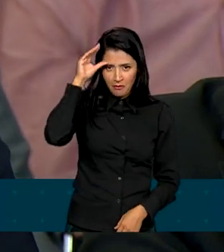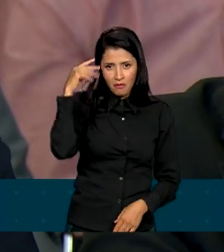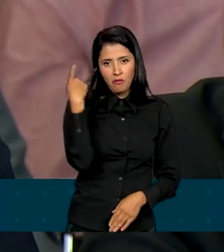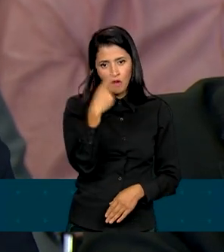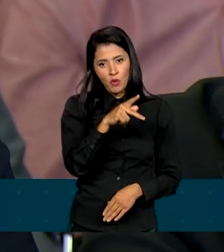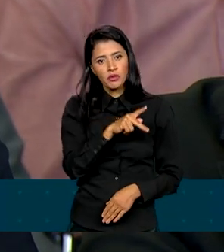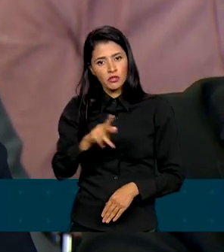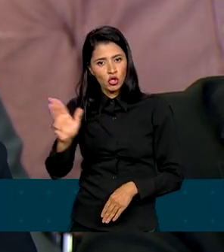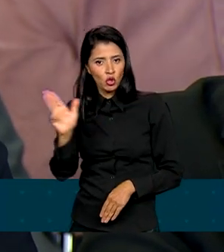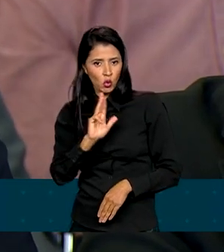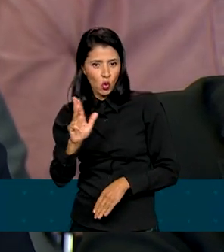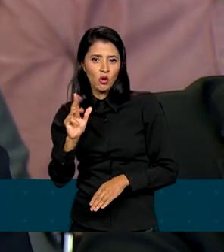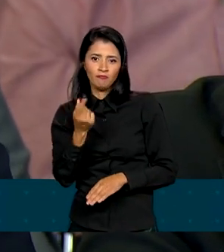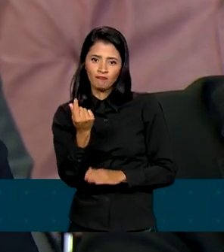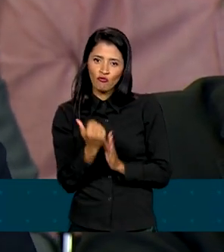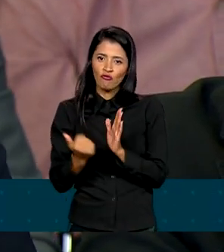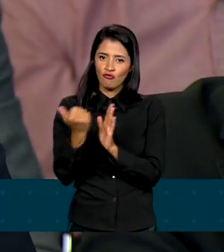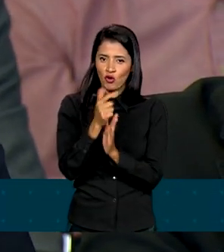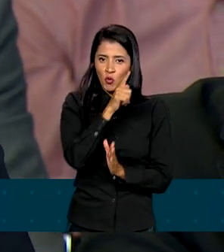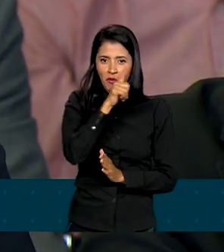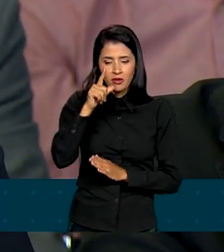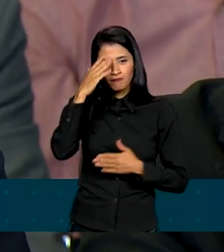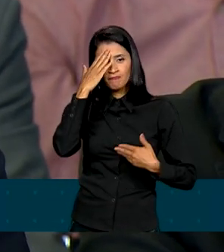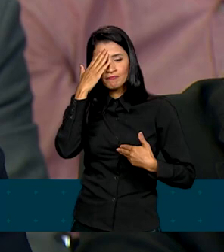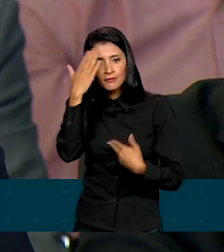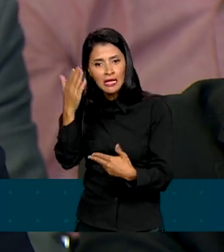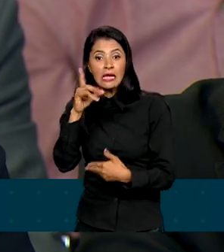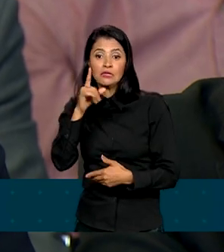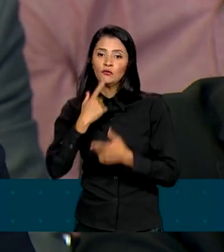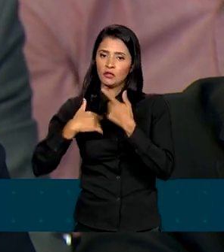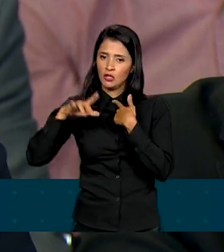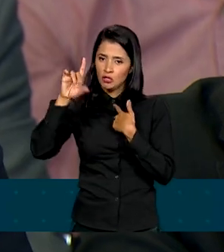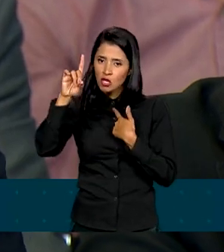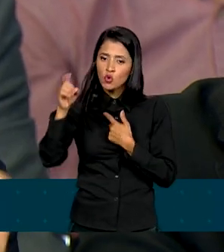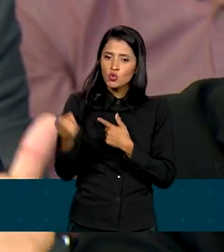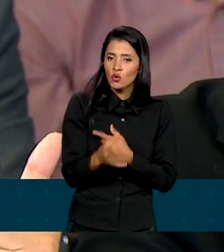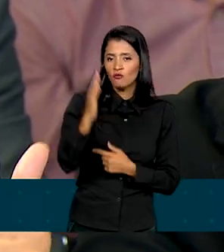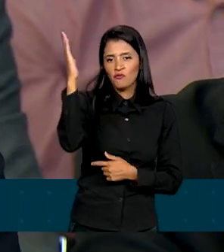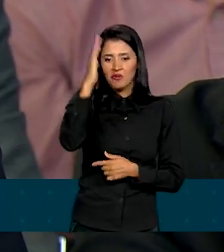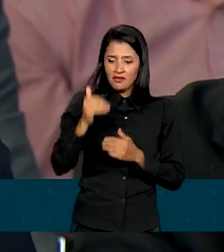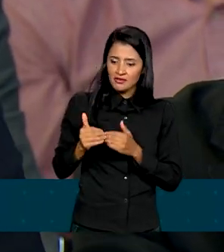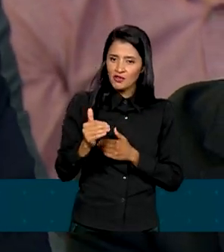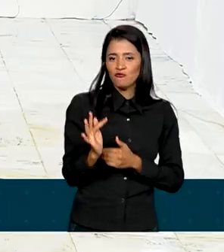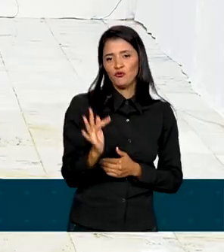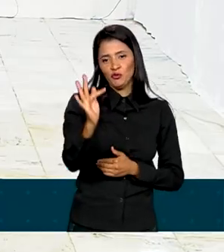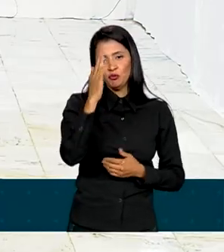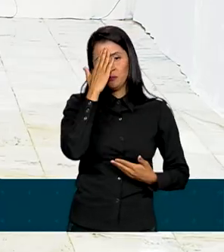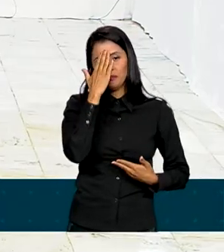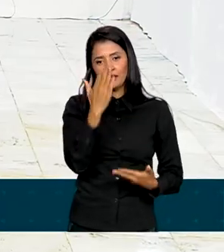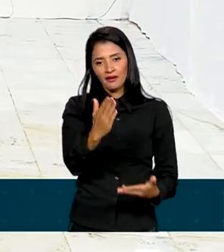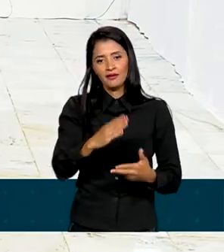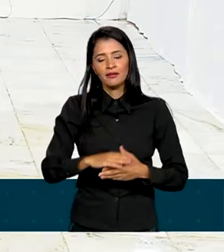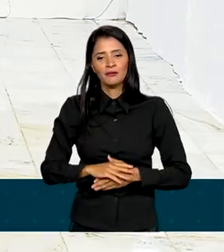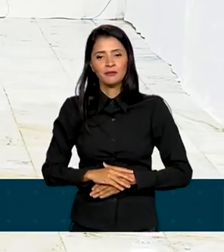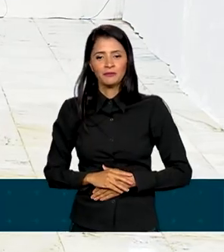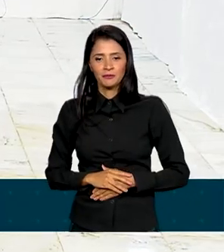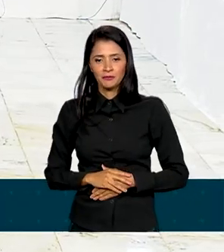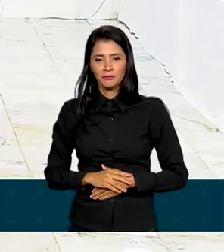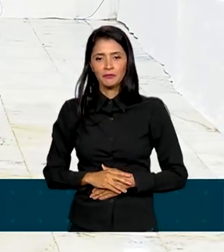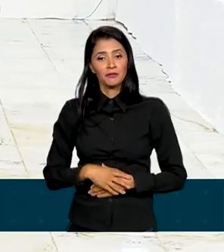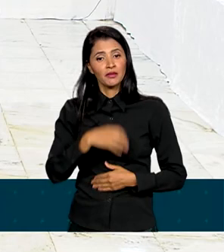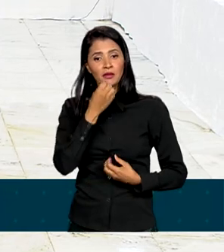E é isso. Agradecer. E, se Deus quiser, é um novo Brasil aí pela frente. Muito obrigado. Muito